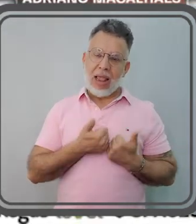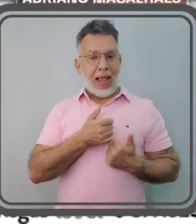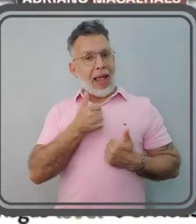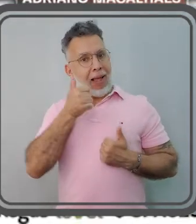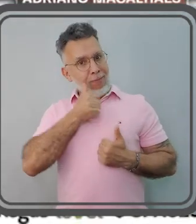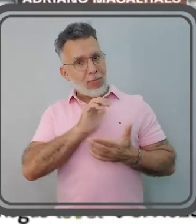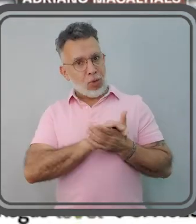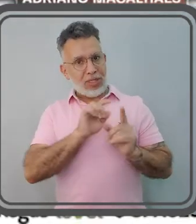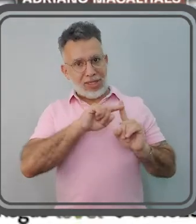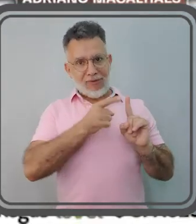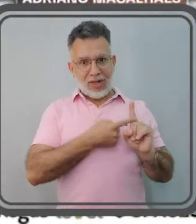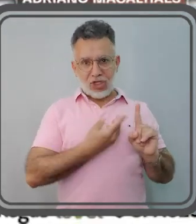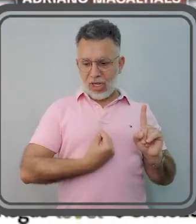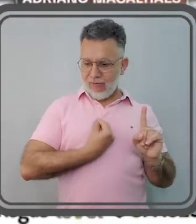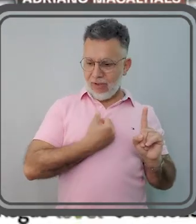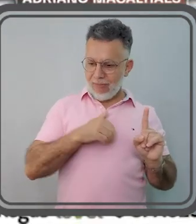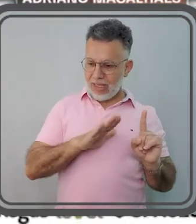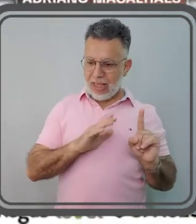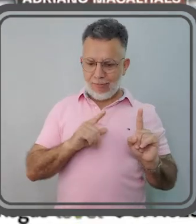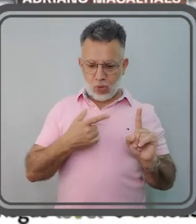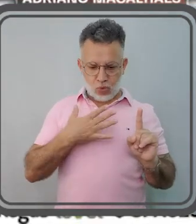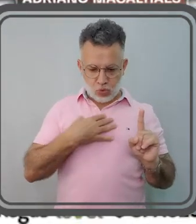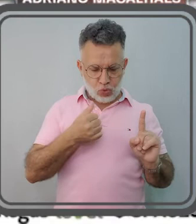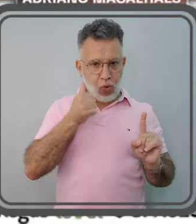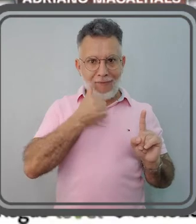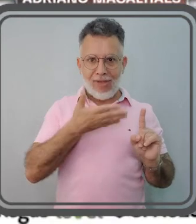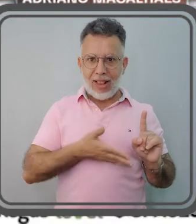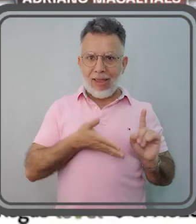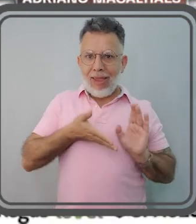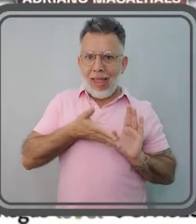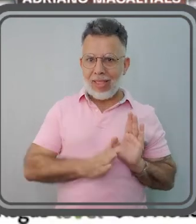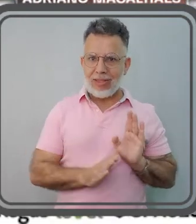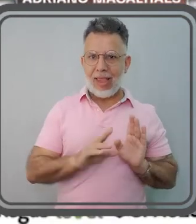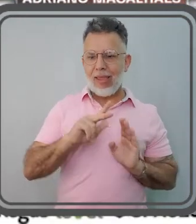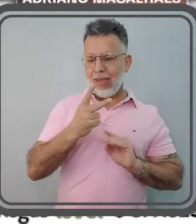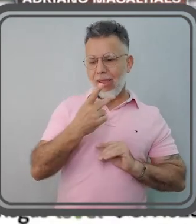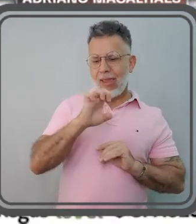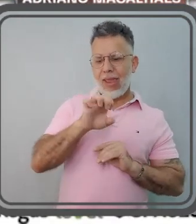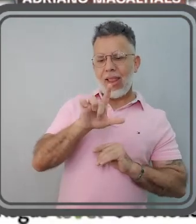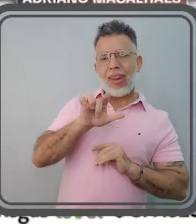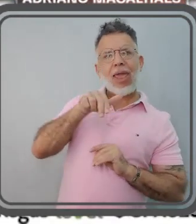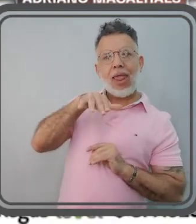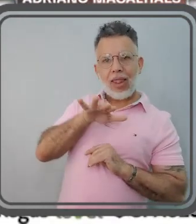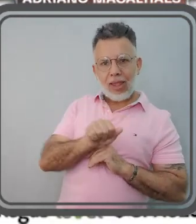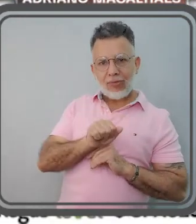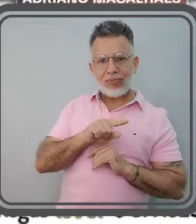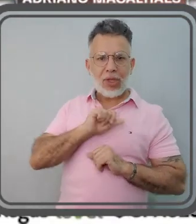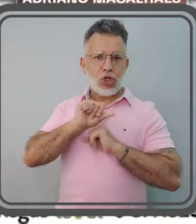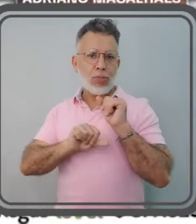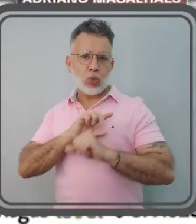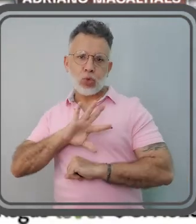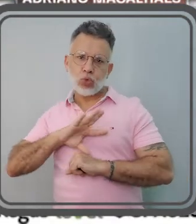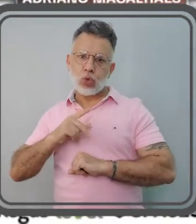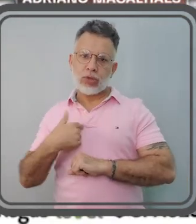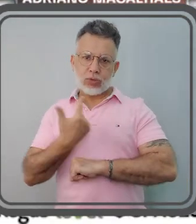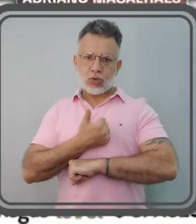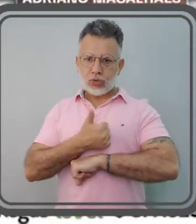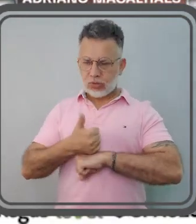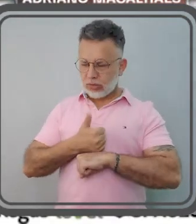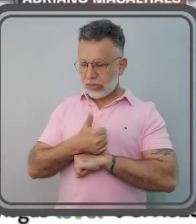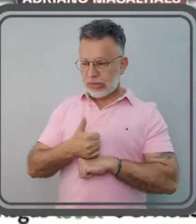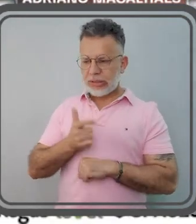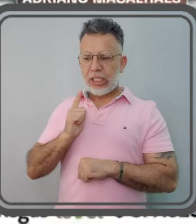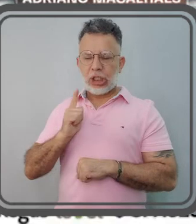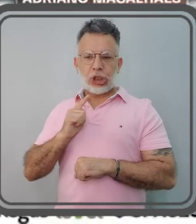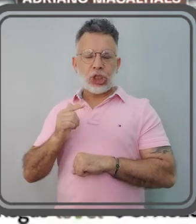nascer, que é a Helena. E aí a gente mudou toda a nossa carreira, tinha acabado de assumir uma responsabilidade, na verdade eu